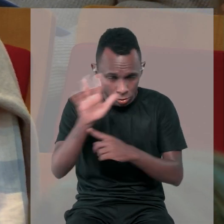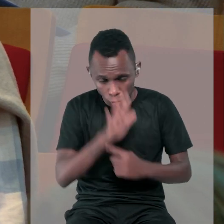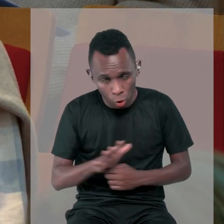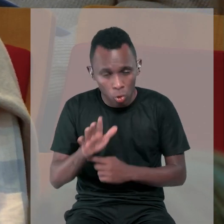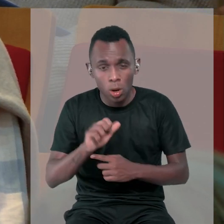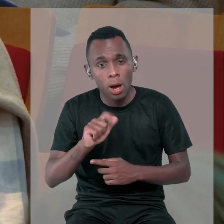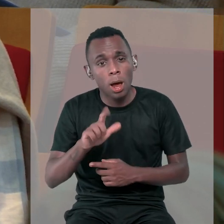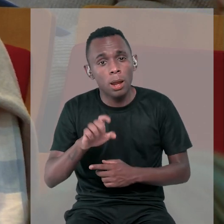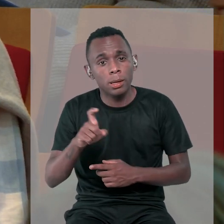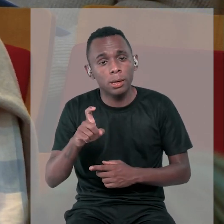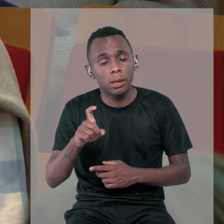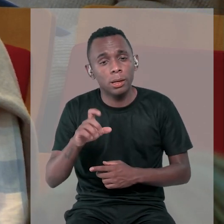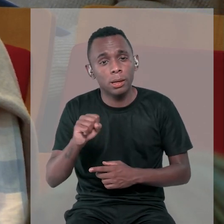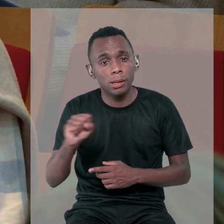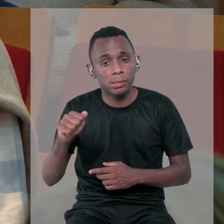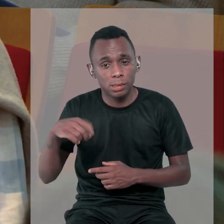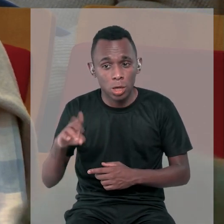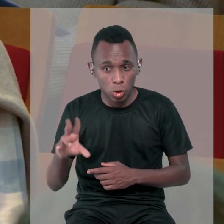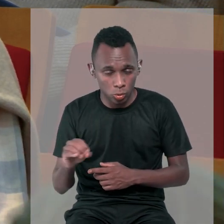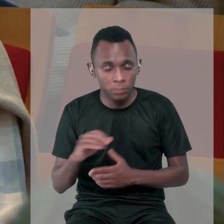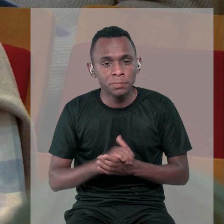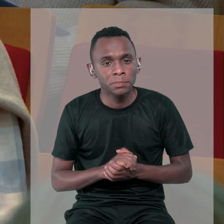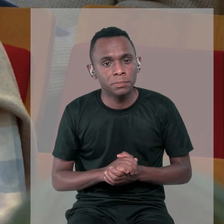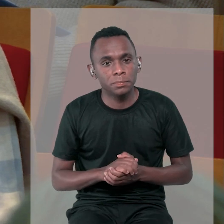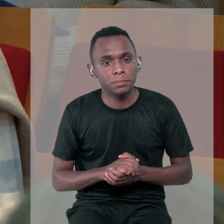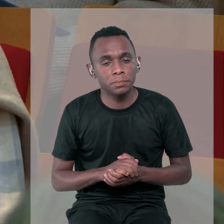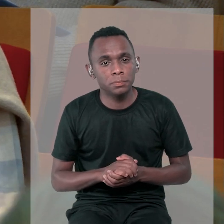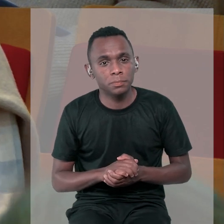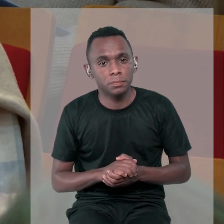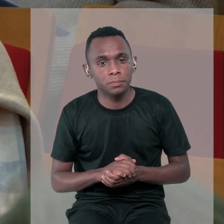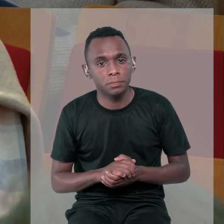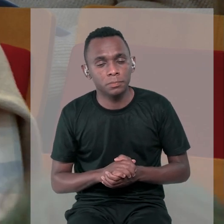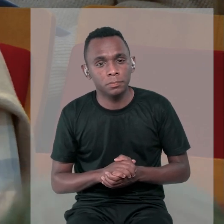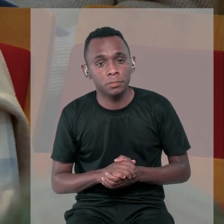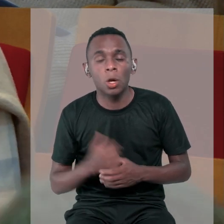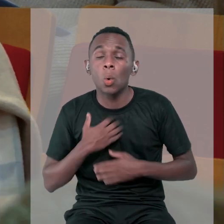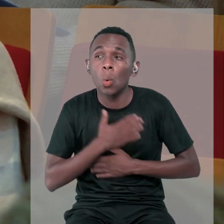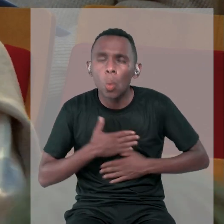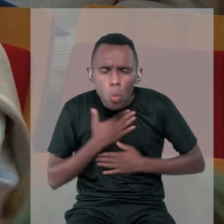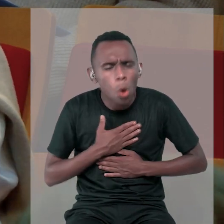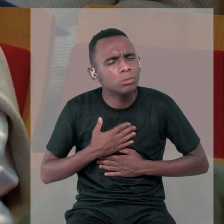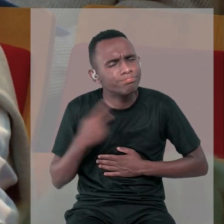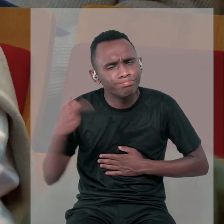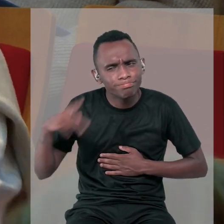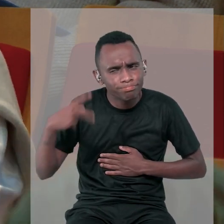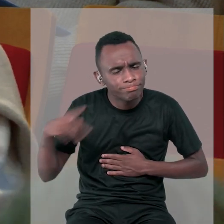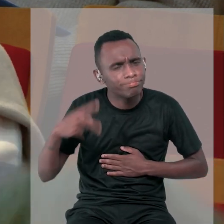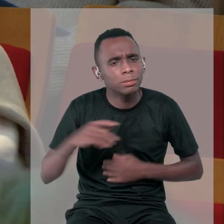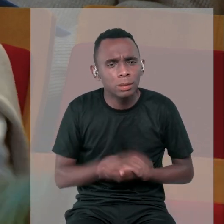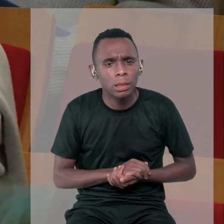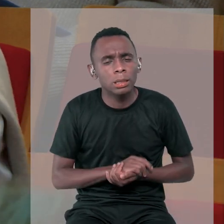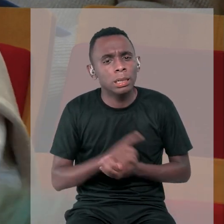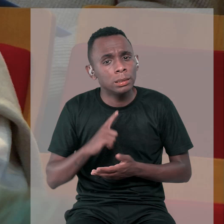né? E eu gosto muito dele, assim, tem posições mais